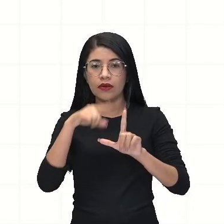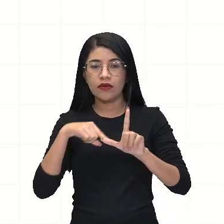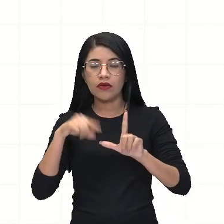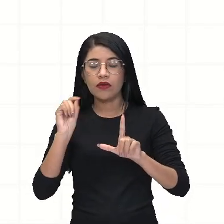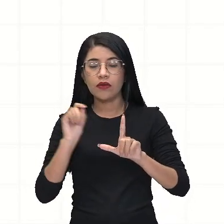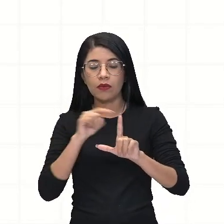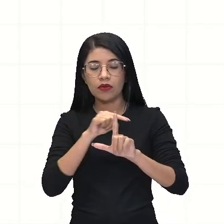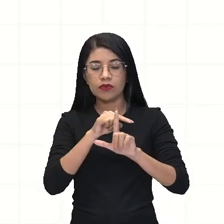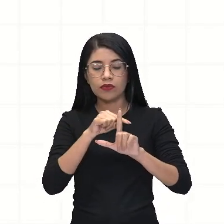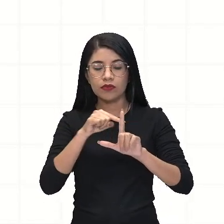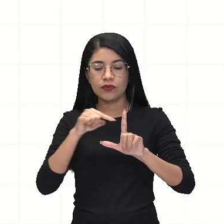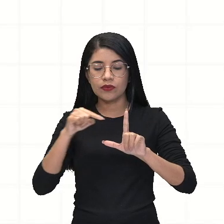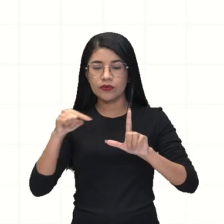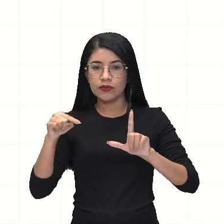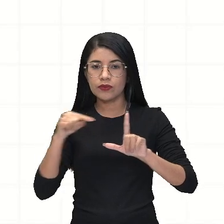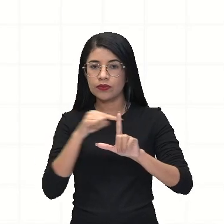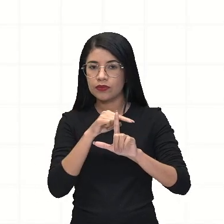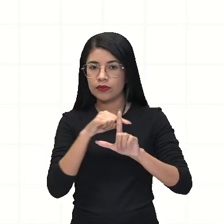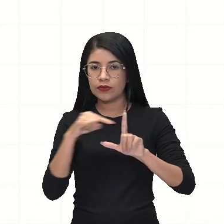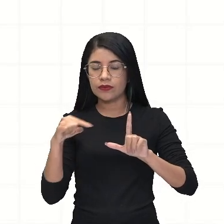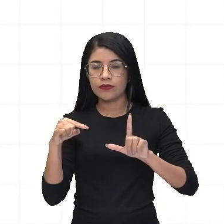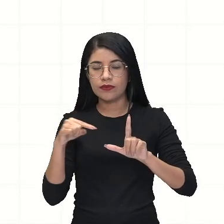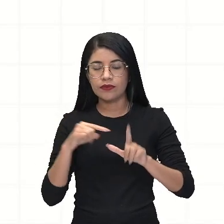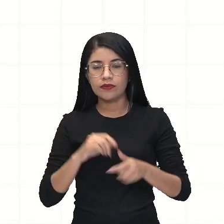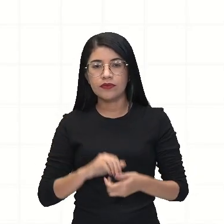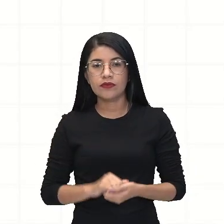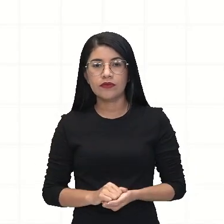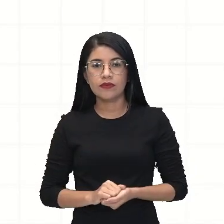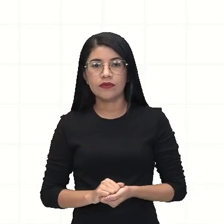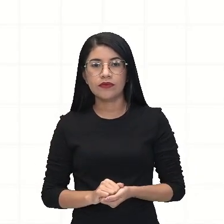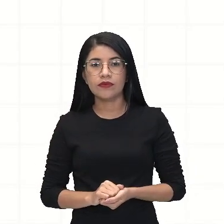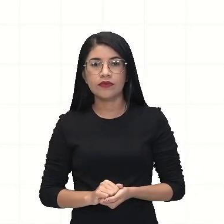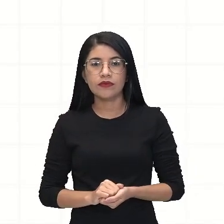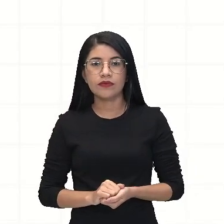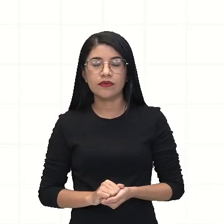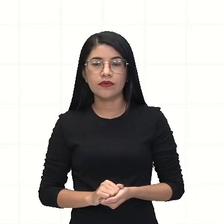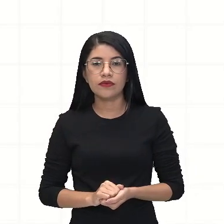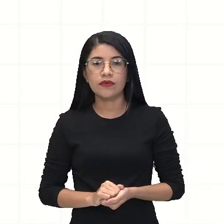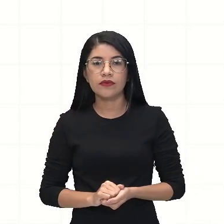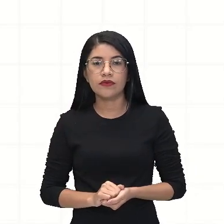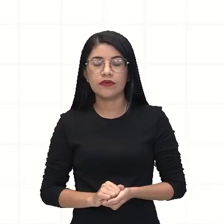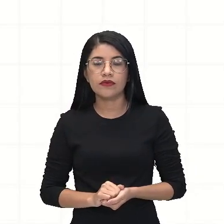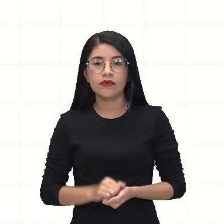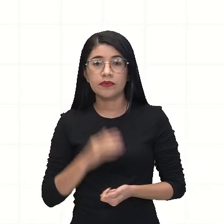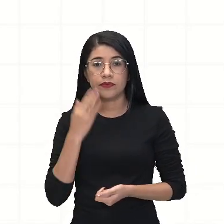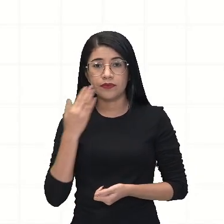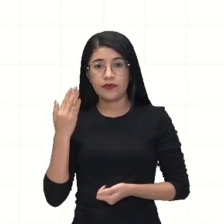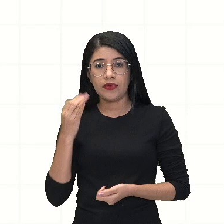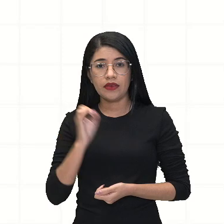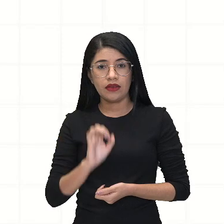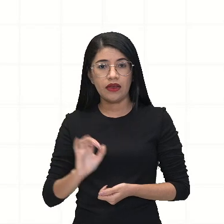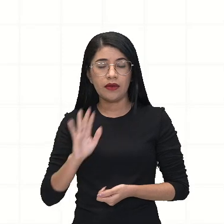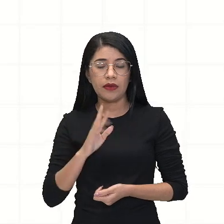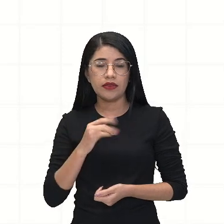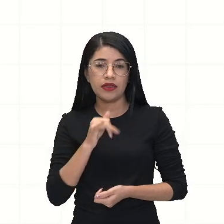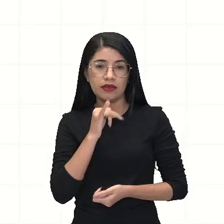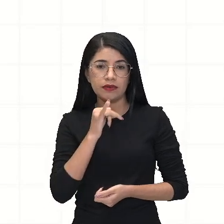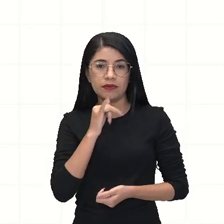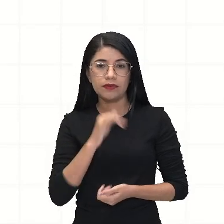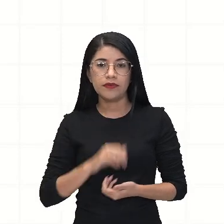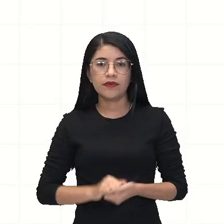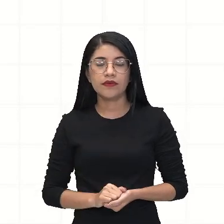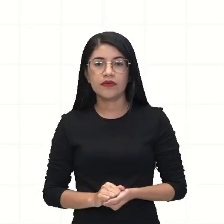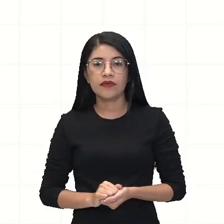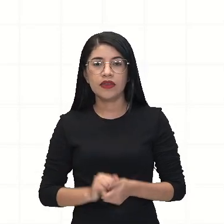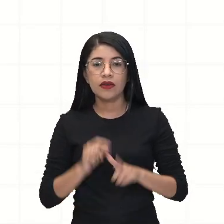reta horizontal, horizontal paralela ao eixo x. Como a gente está vendo aqui, olha só, essa